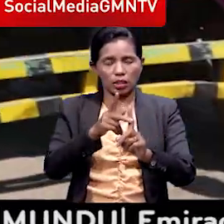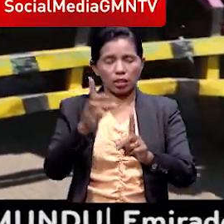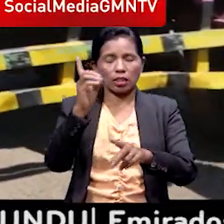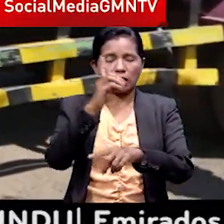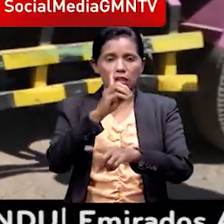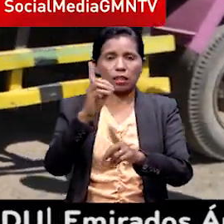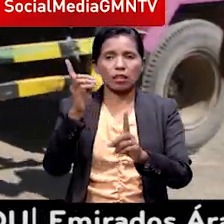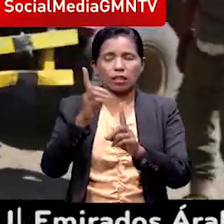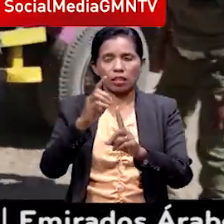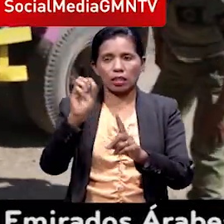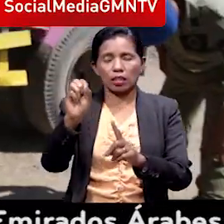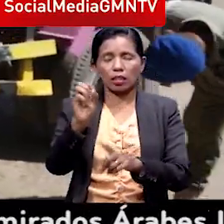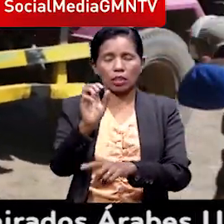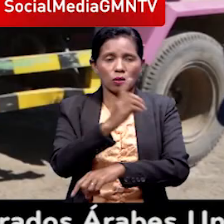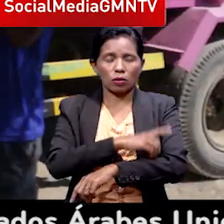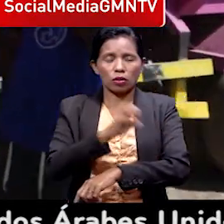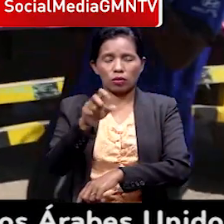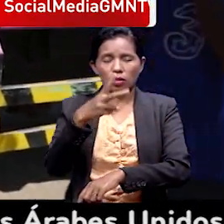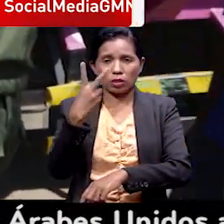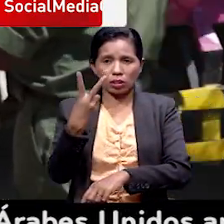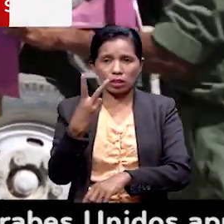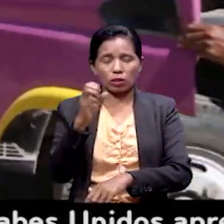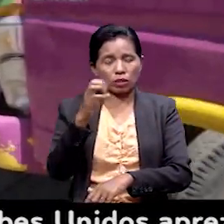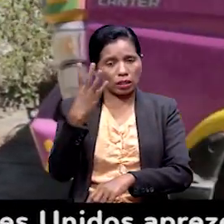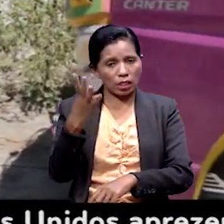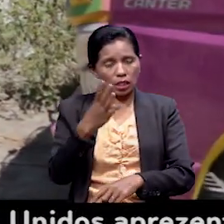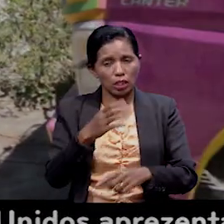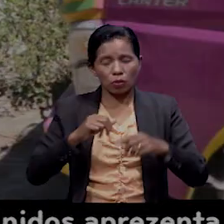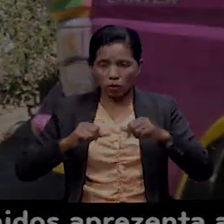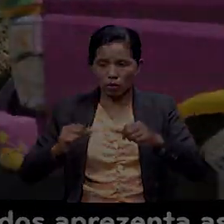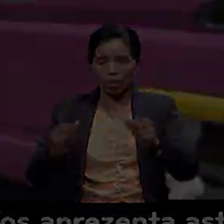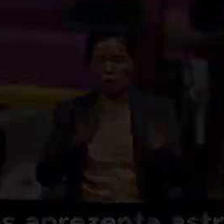kontinua ba proses investigasaun. Na Polan Saver, Justiniano Nano, ZMN.